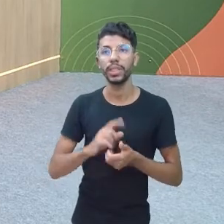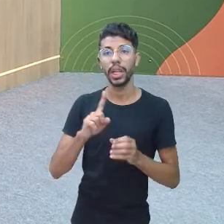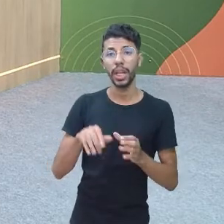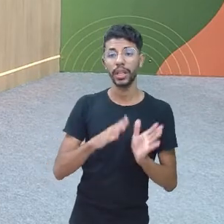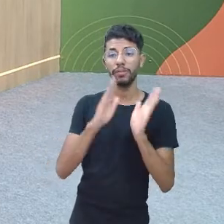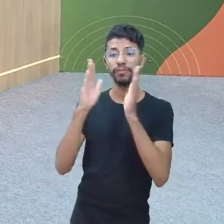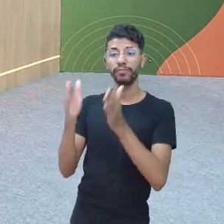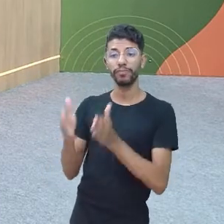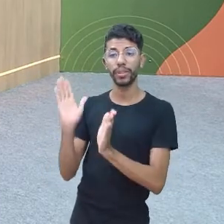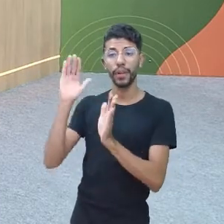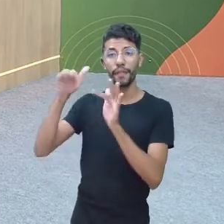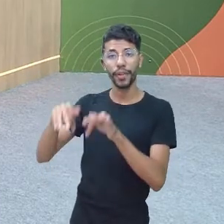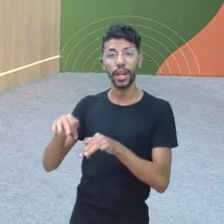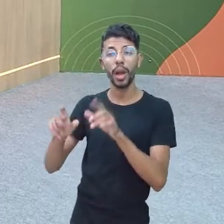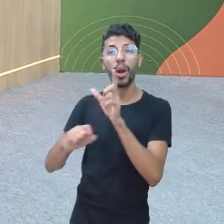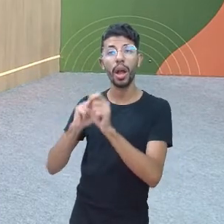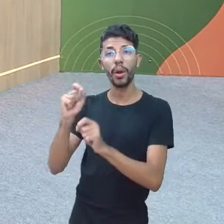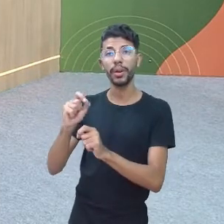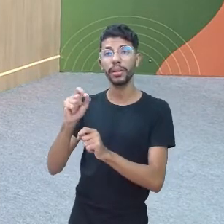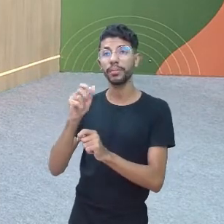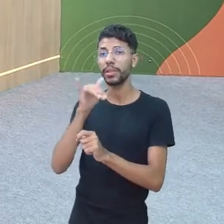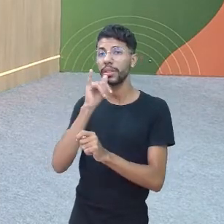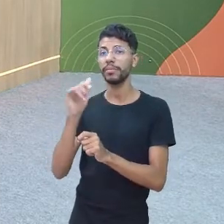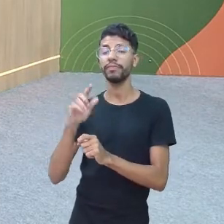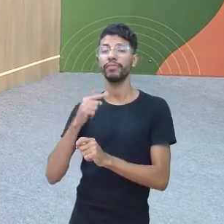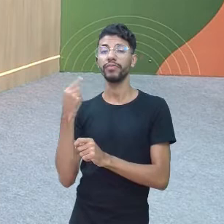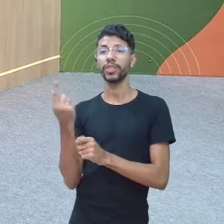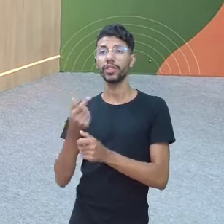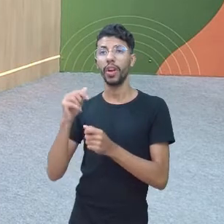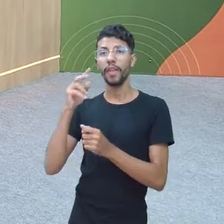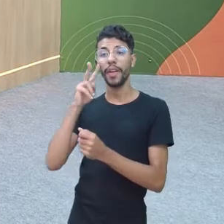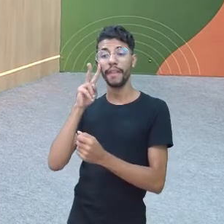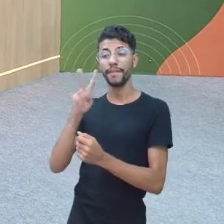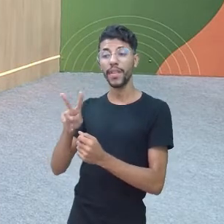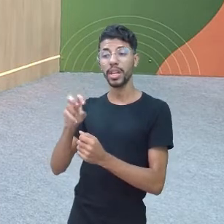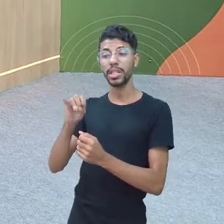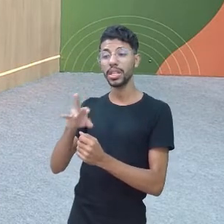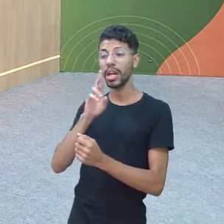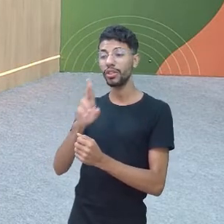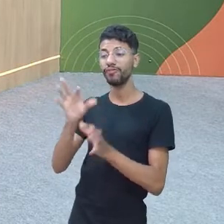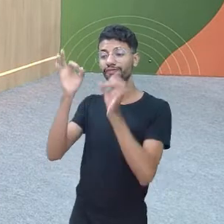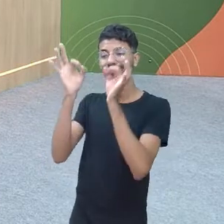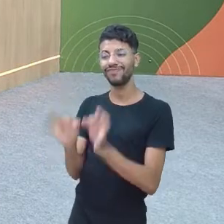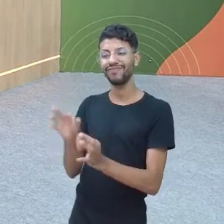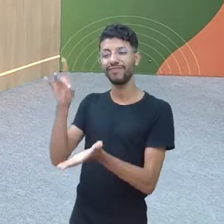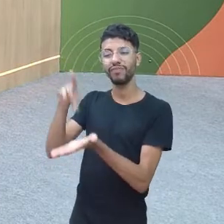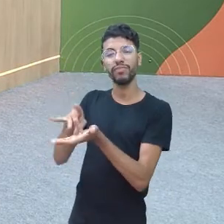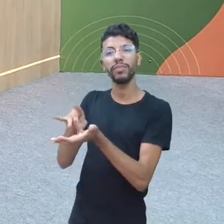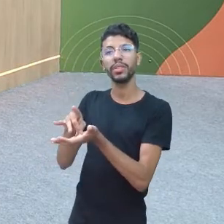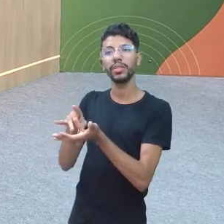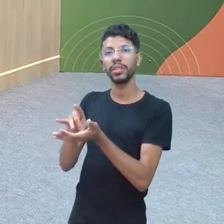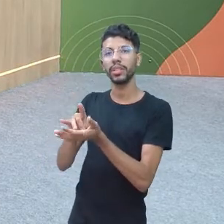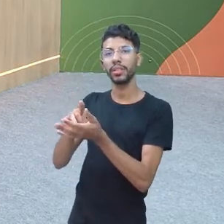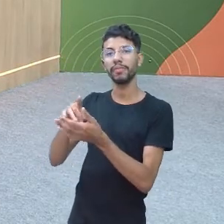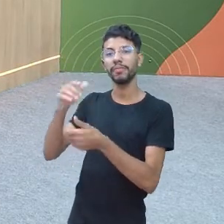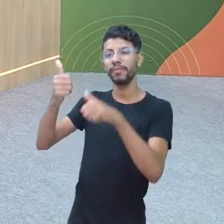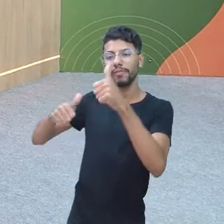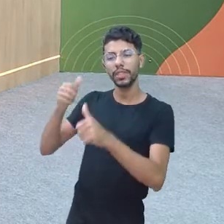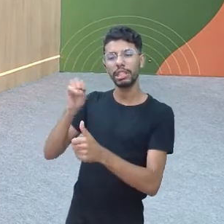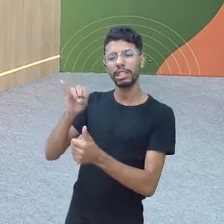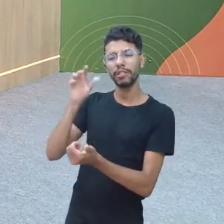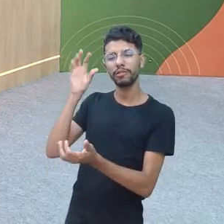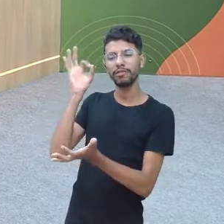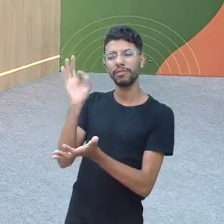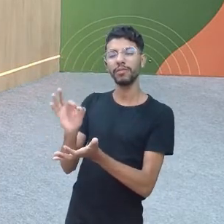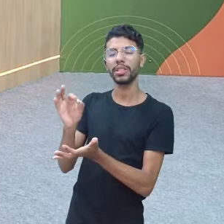E no final das contas, né, quando a gente terminar de fato tudo, a gente vai confirmar as respostas. A gente vai verificar se essa resposta